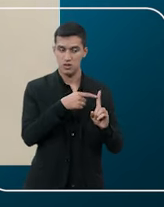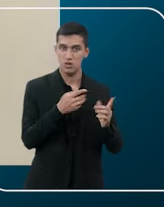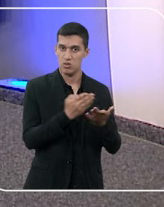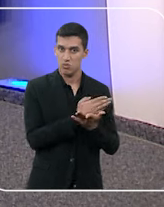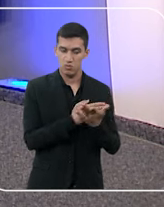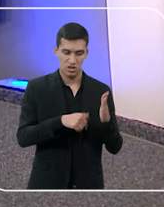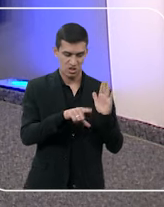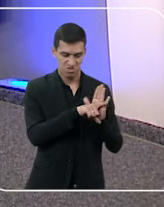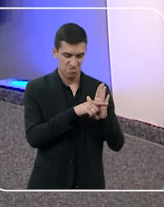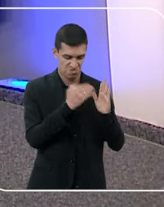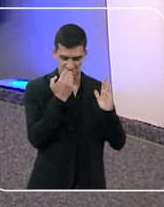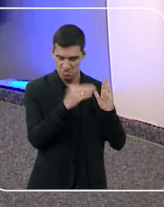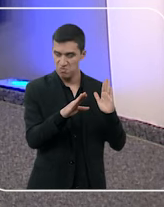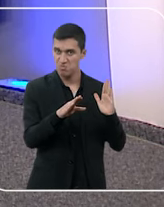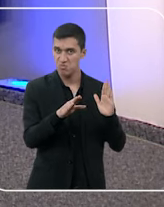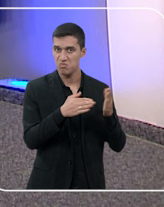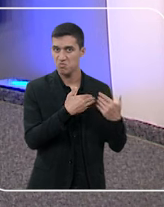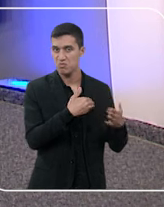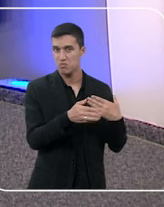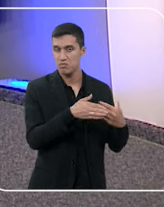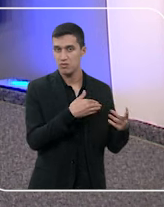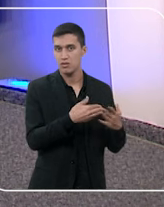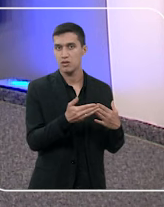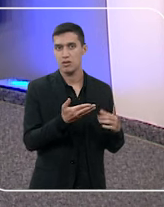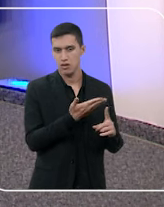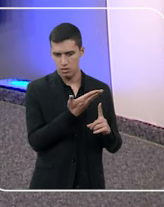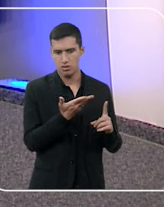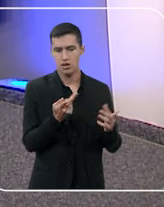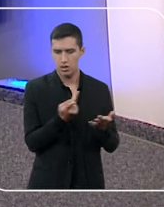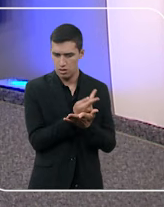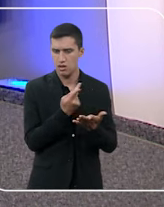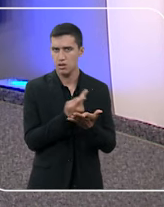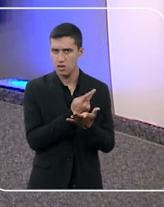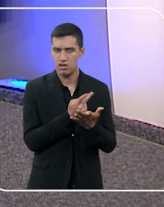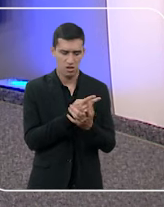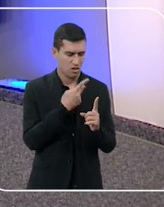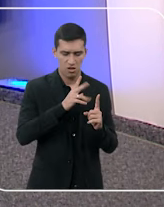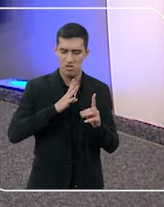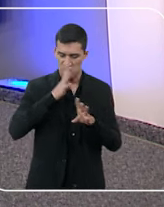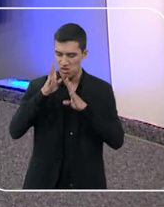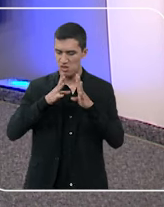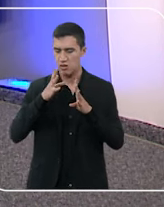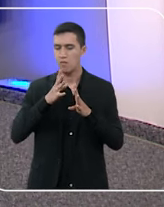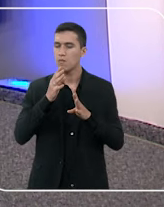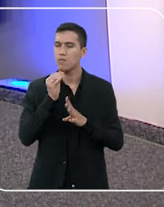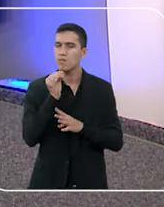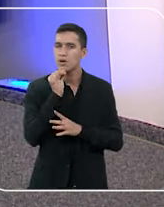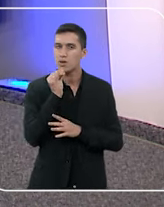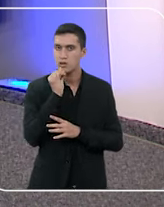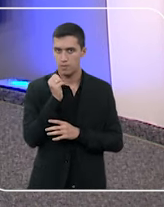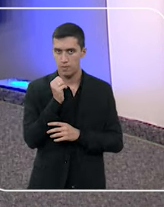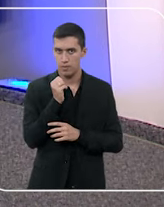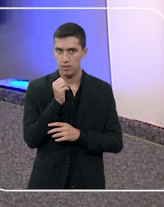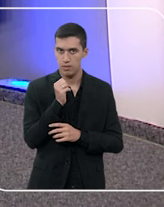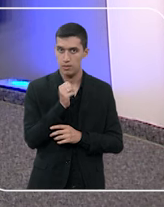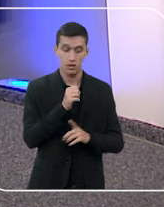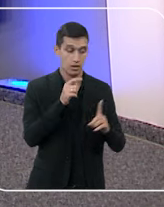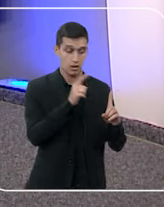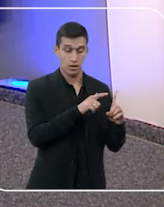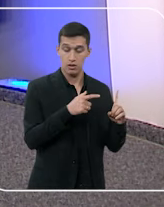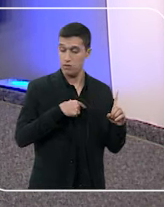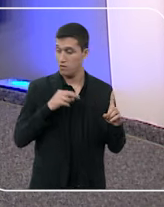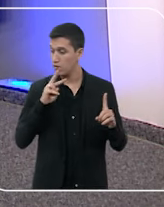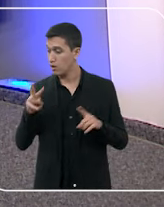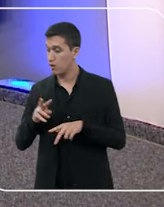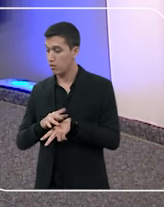infração penais que são dolosos, são intencionais. Por exemplo, dar atestado falso,